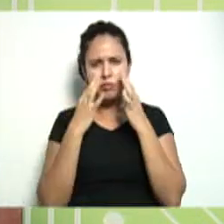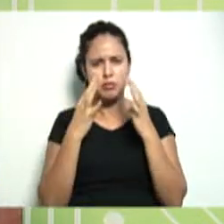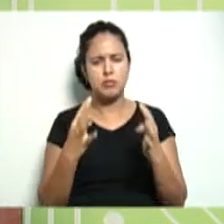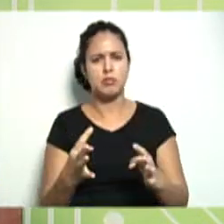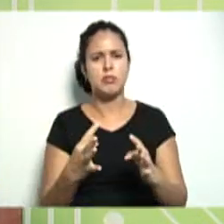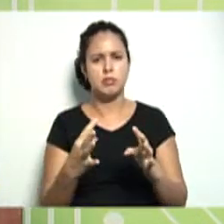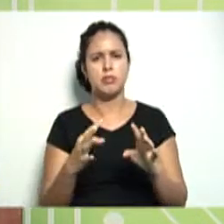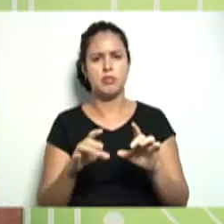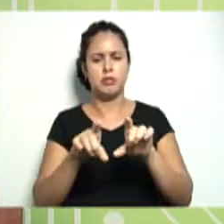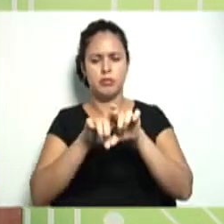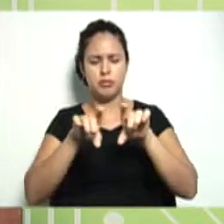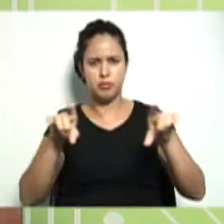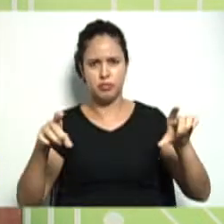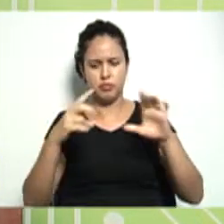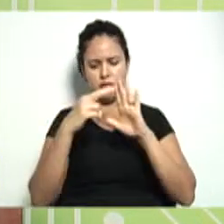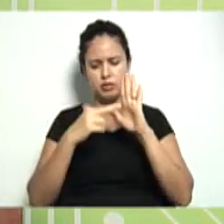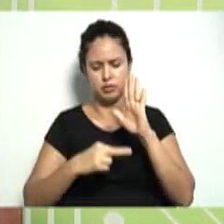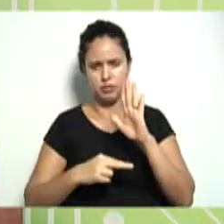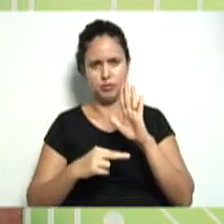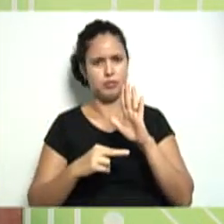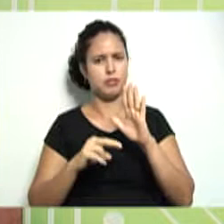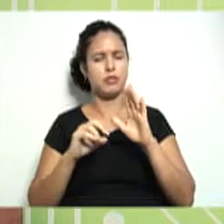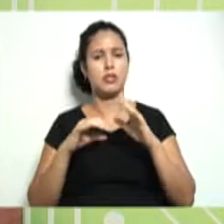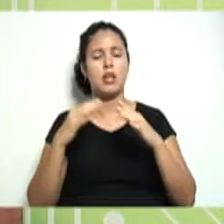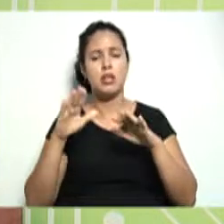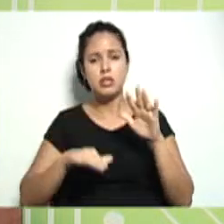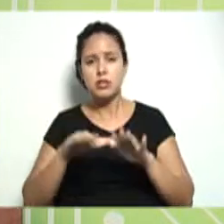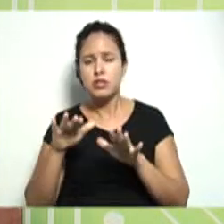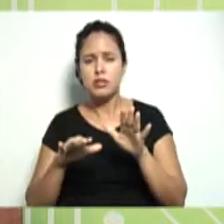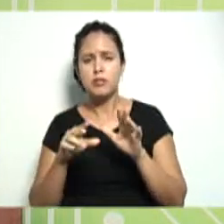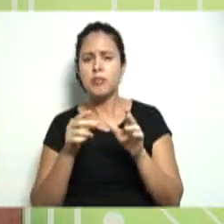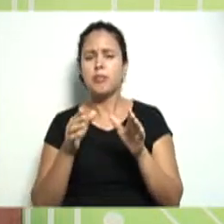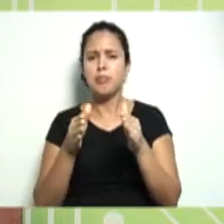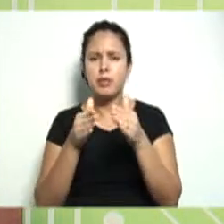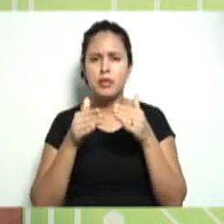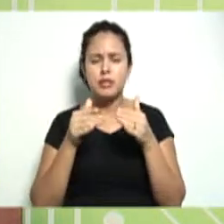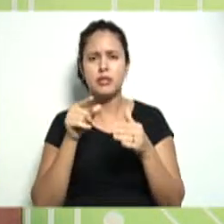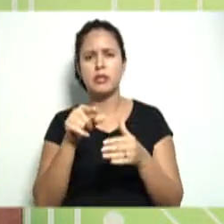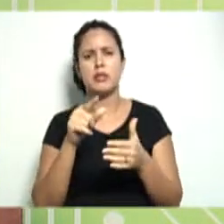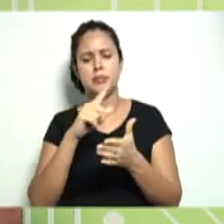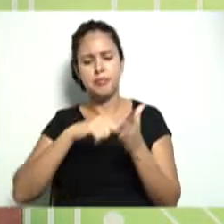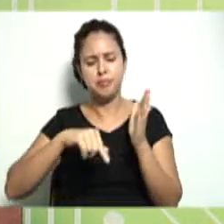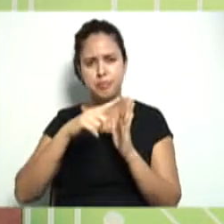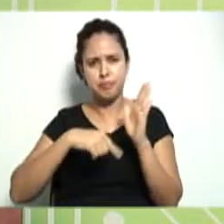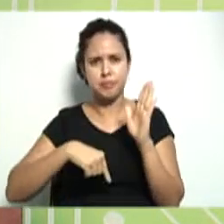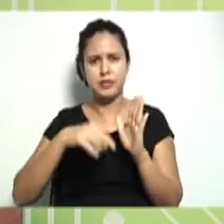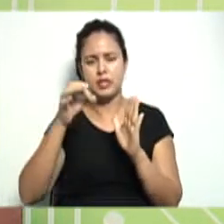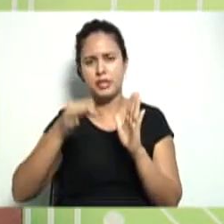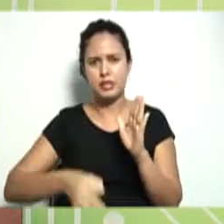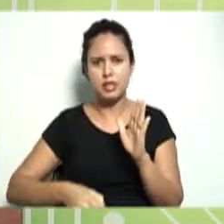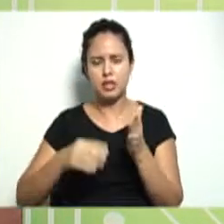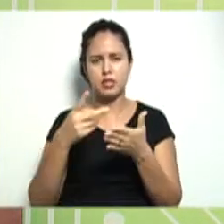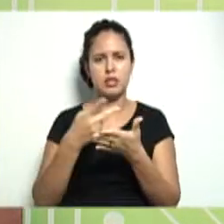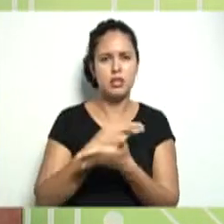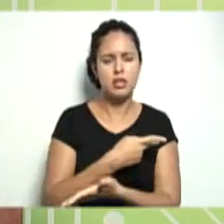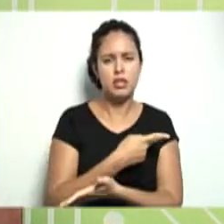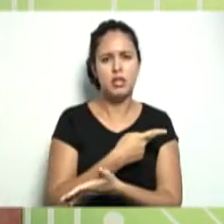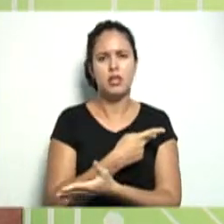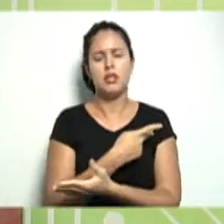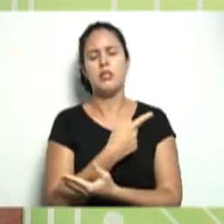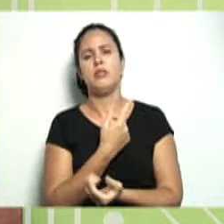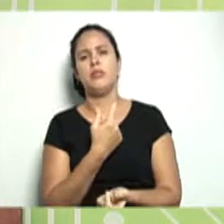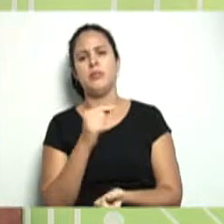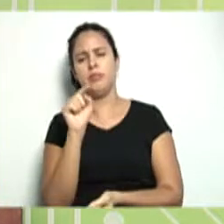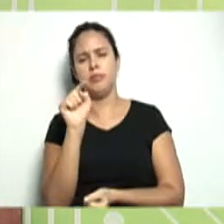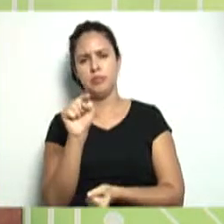no enunciado da questão. Às vezes está pedindo para você marcar a alternativa correta, às vezes está pedindo